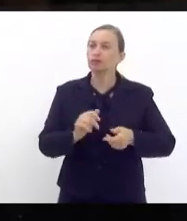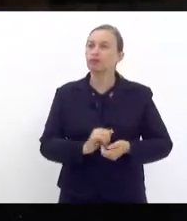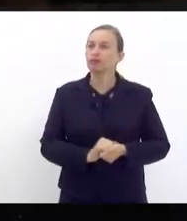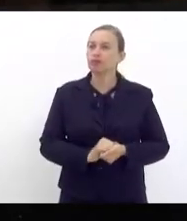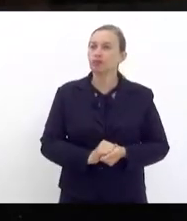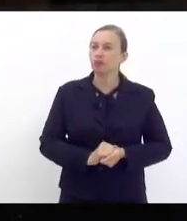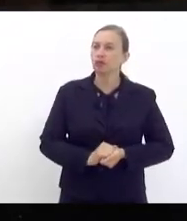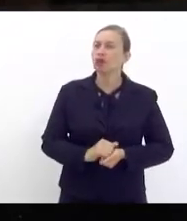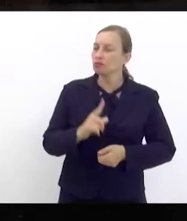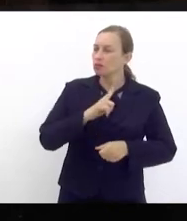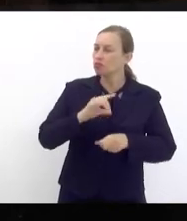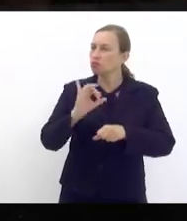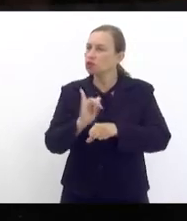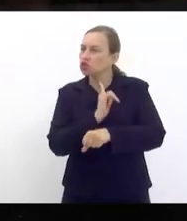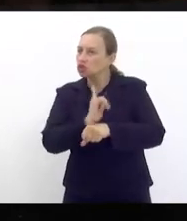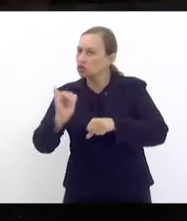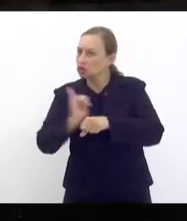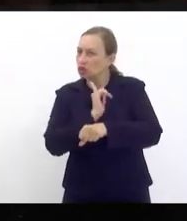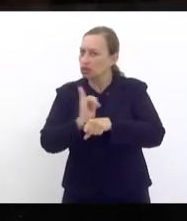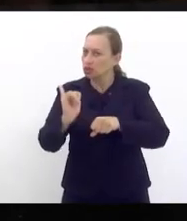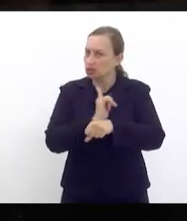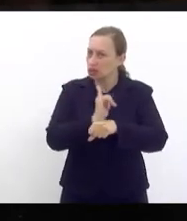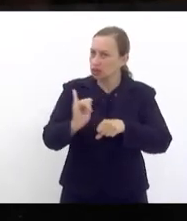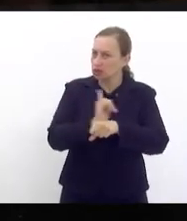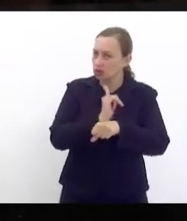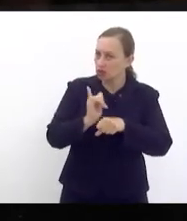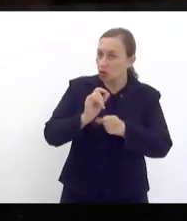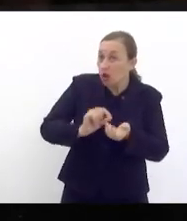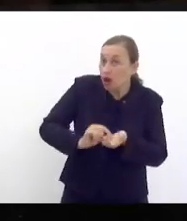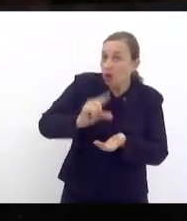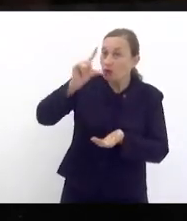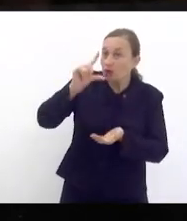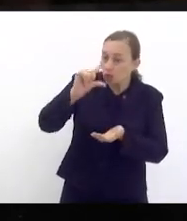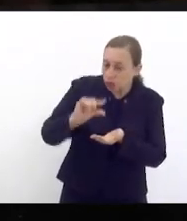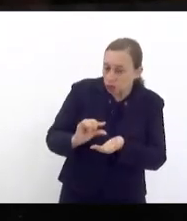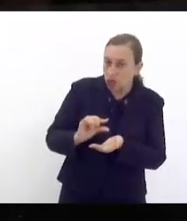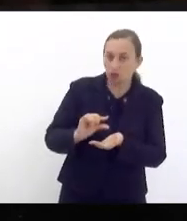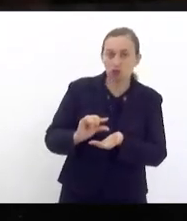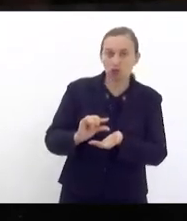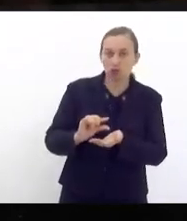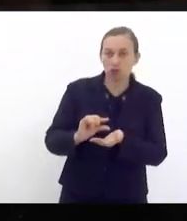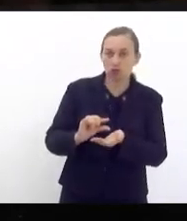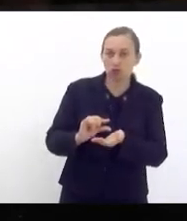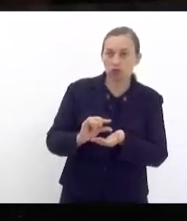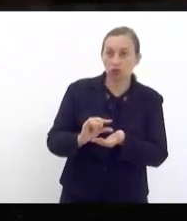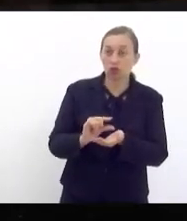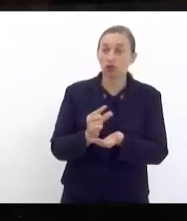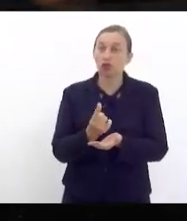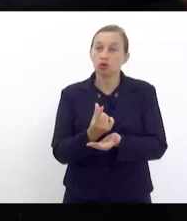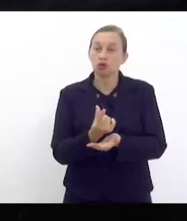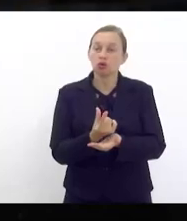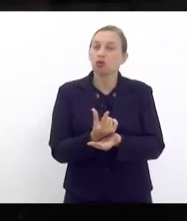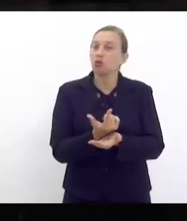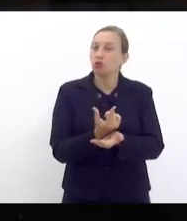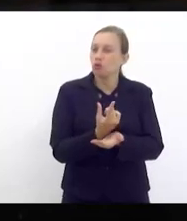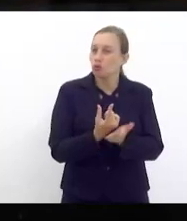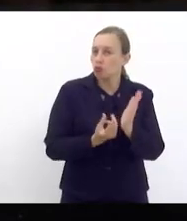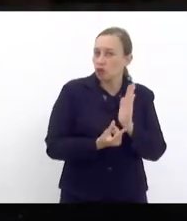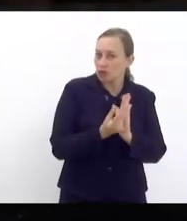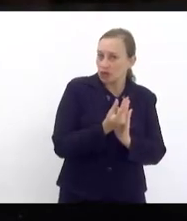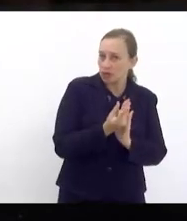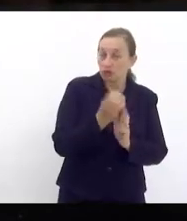temos mecanismos para aumentar ou diminuir as entradas, a receita do Estado do Rio de